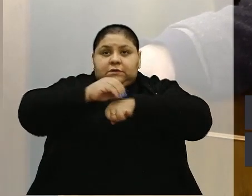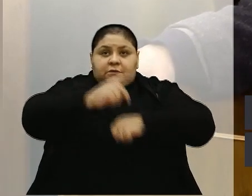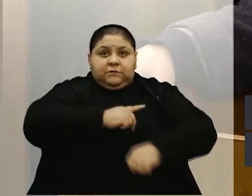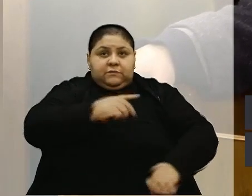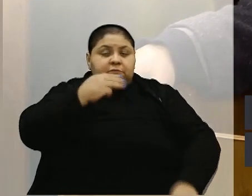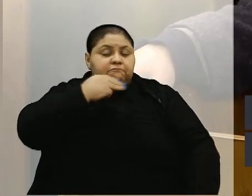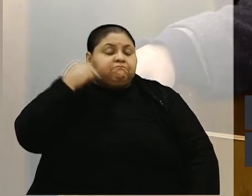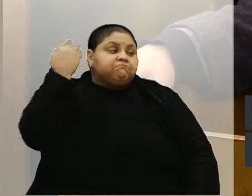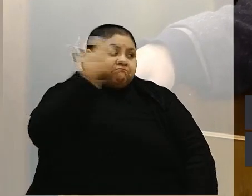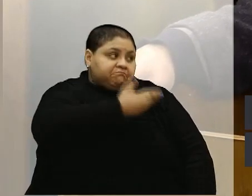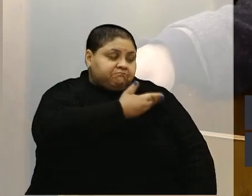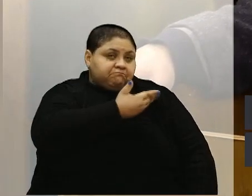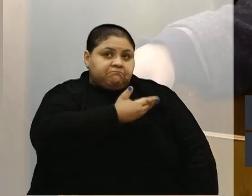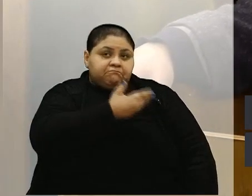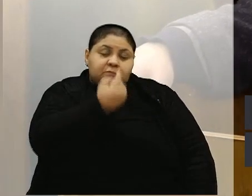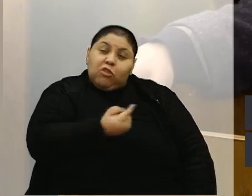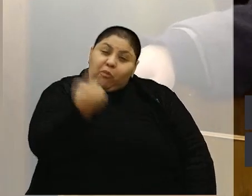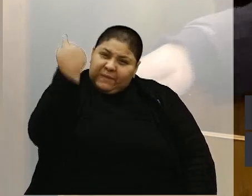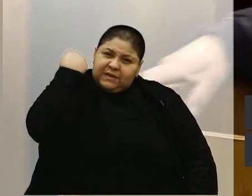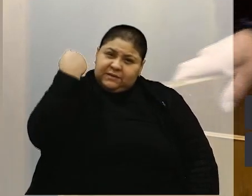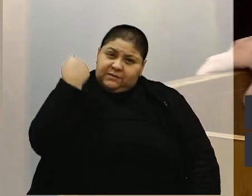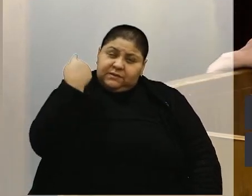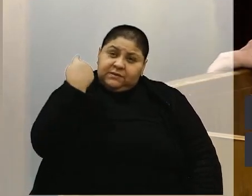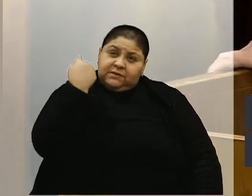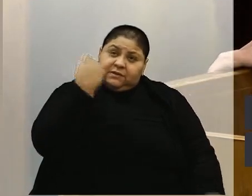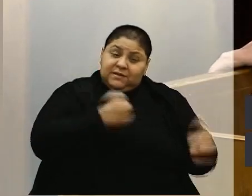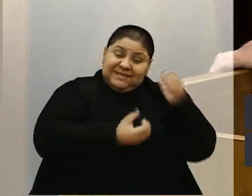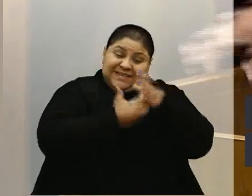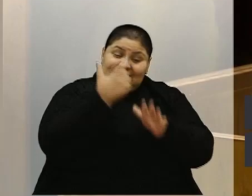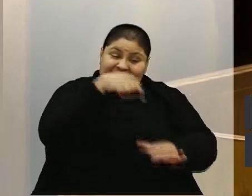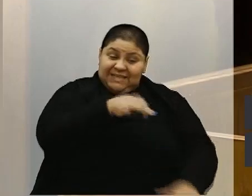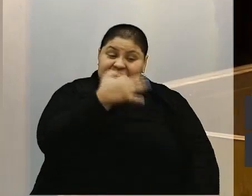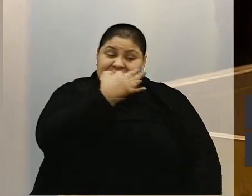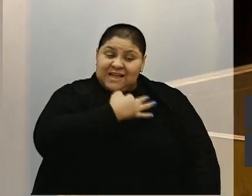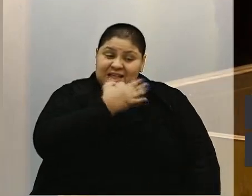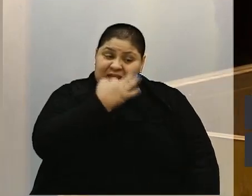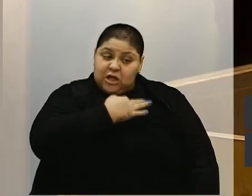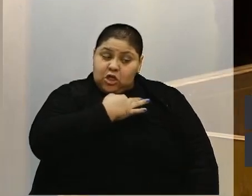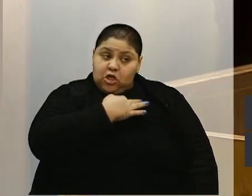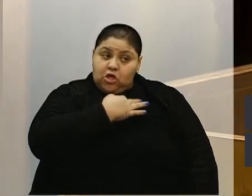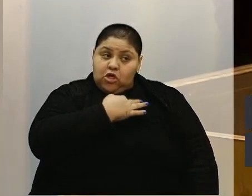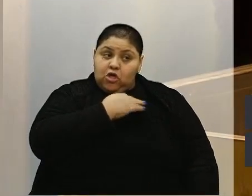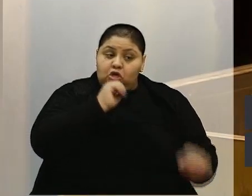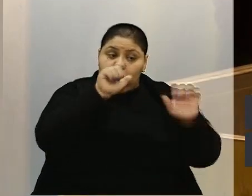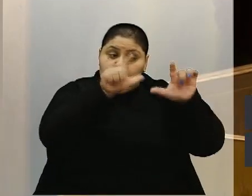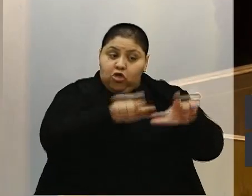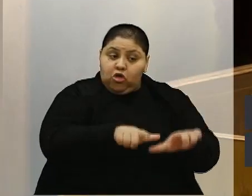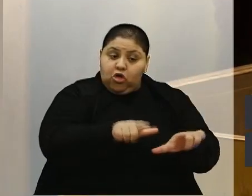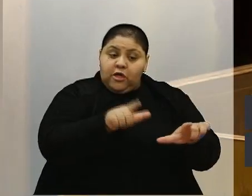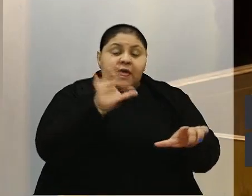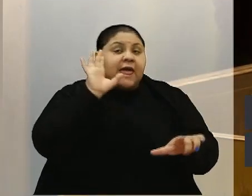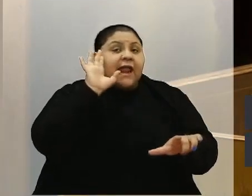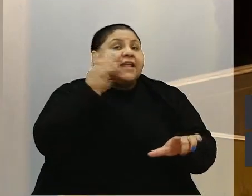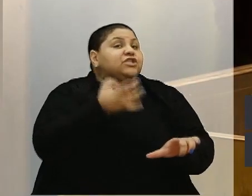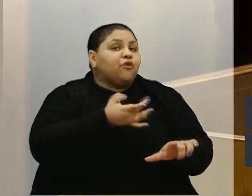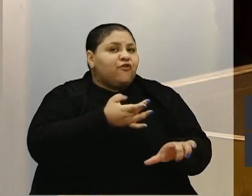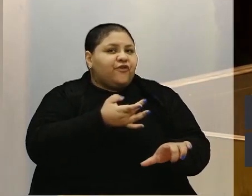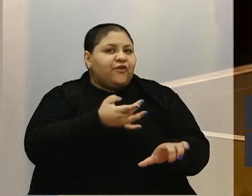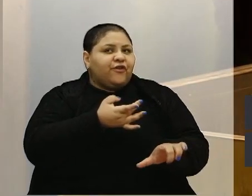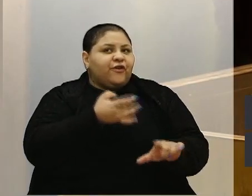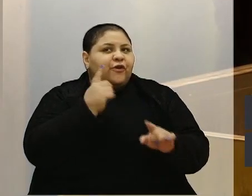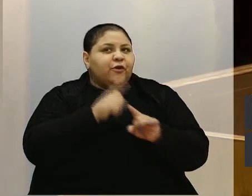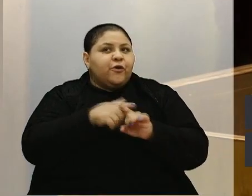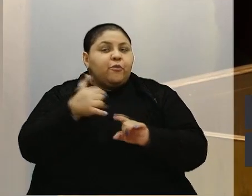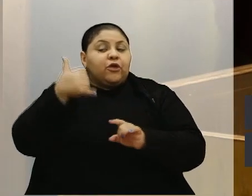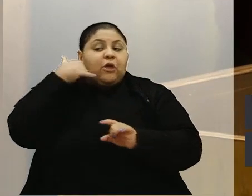Marisol, no passado, que se criasse em Caxias um departamento de resolveria. Porque o Alô